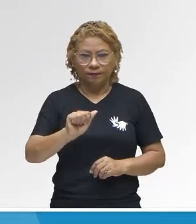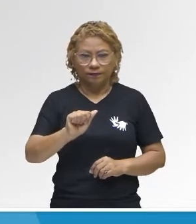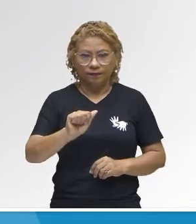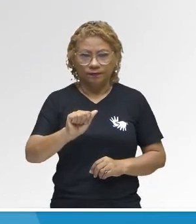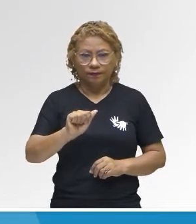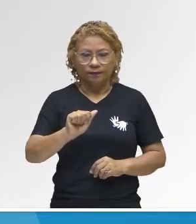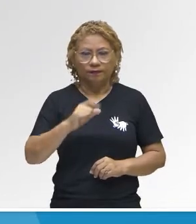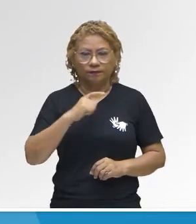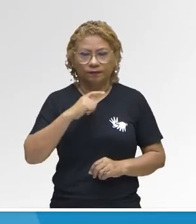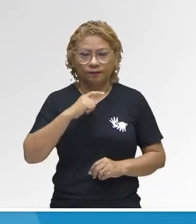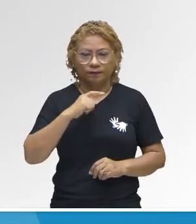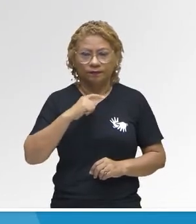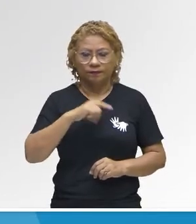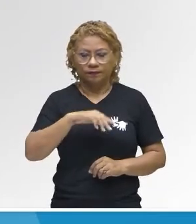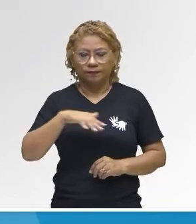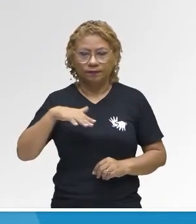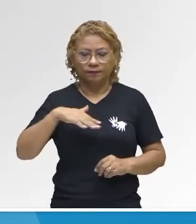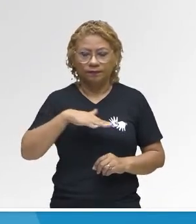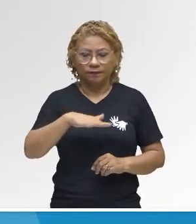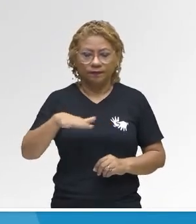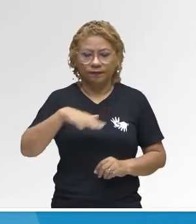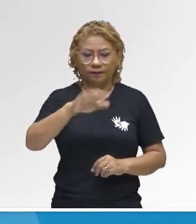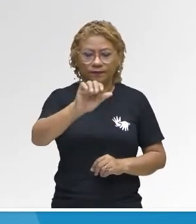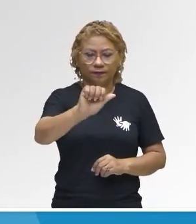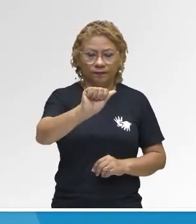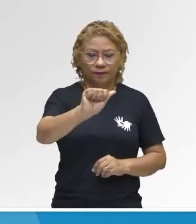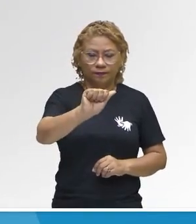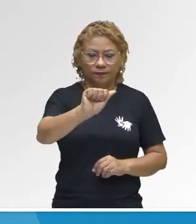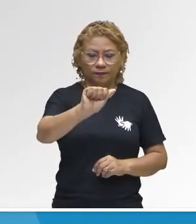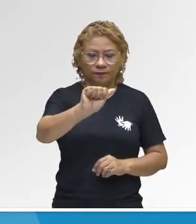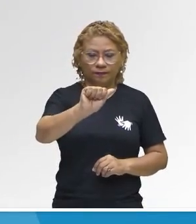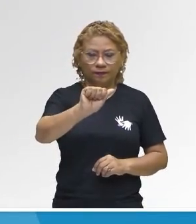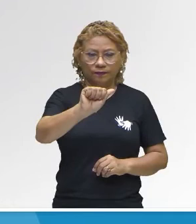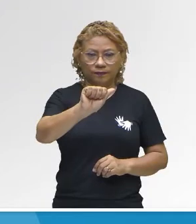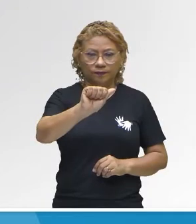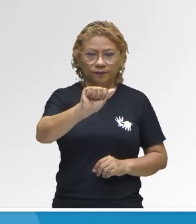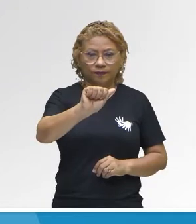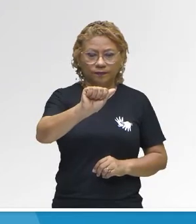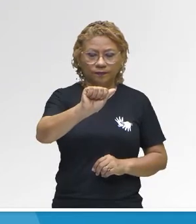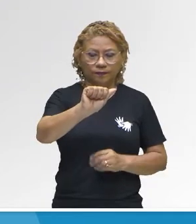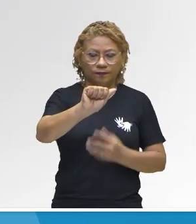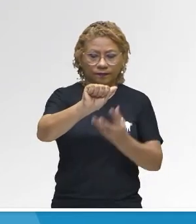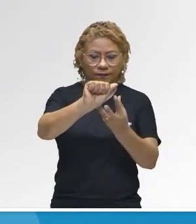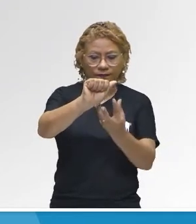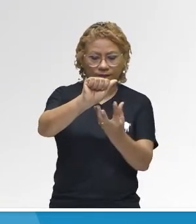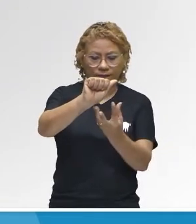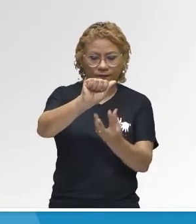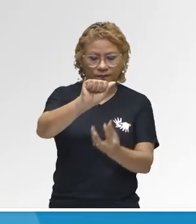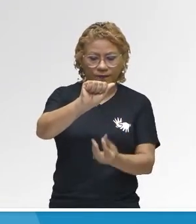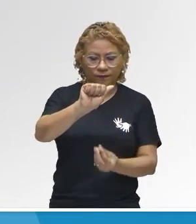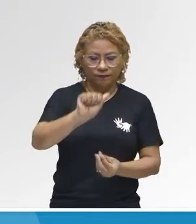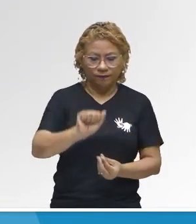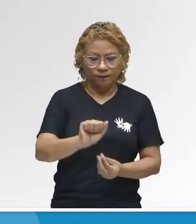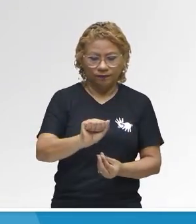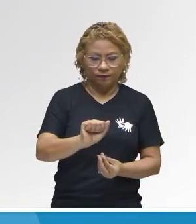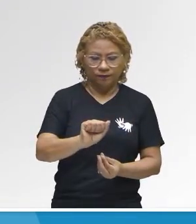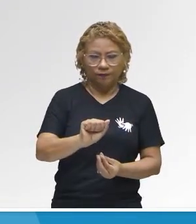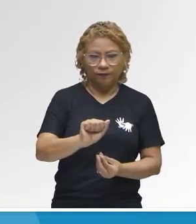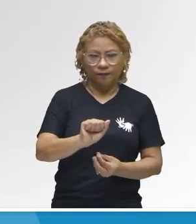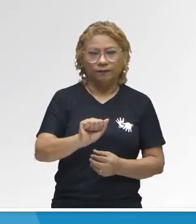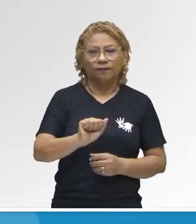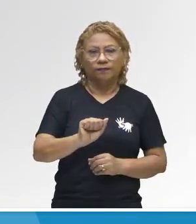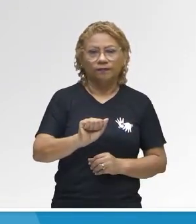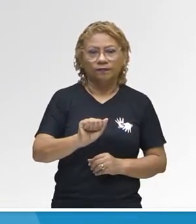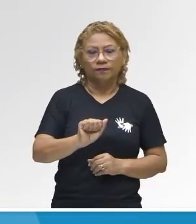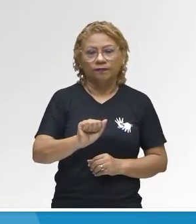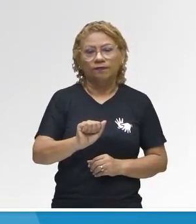uma sombra nesse plano alfa, que é esse outro pontinho aqui de baixo que eu rabisquei. Então você tem ali o